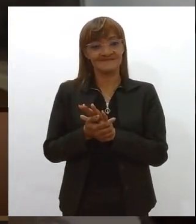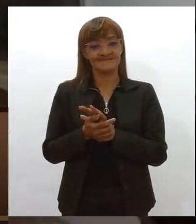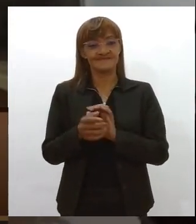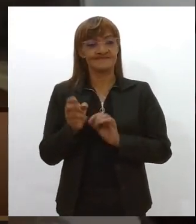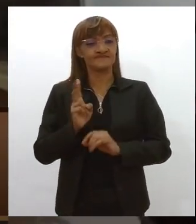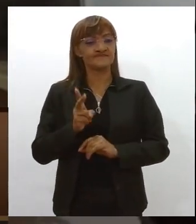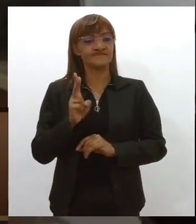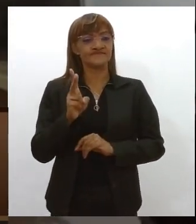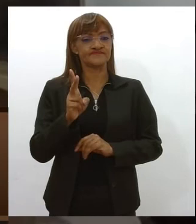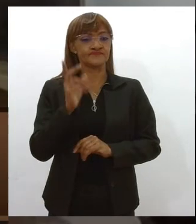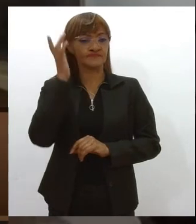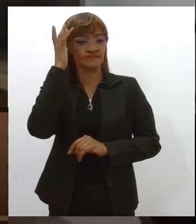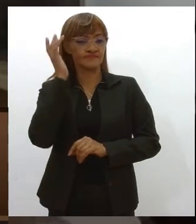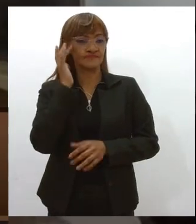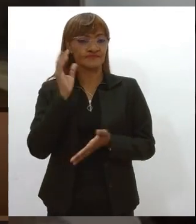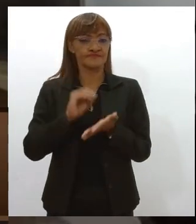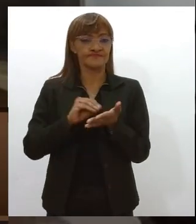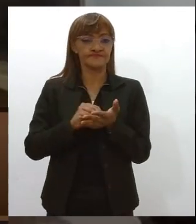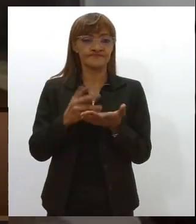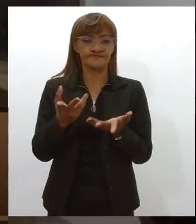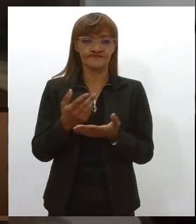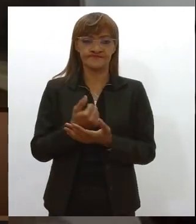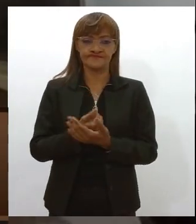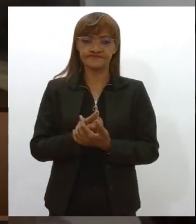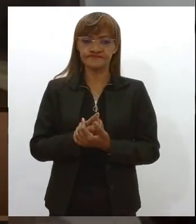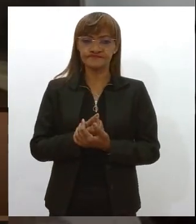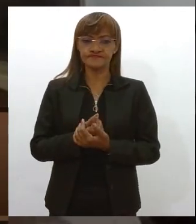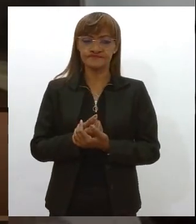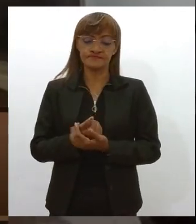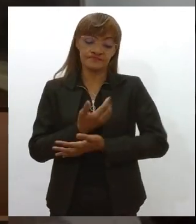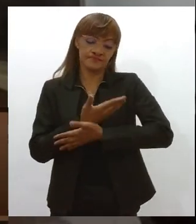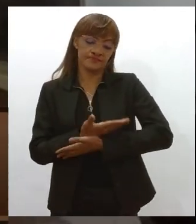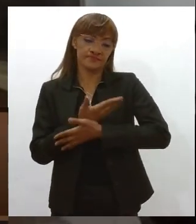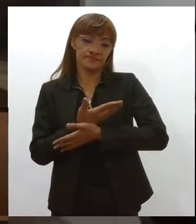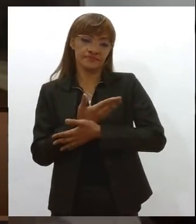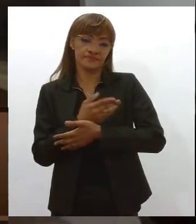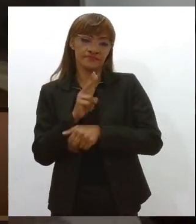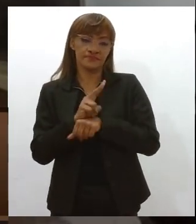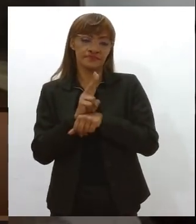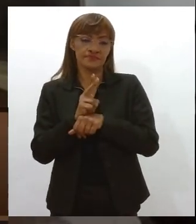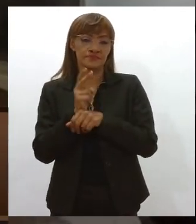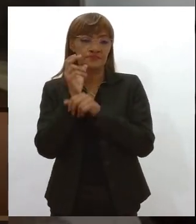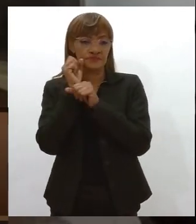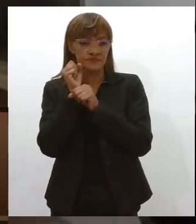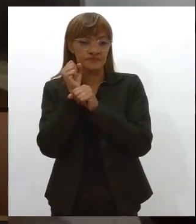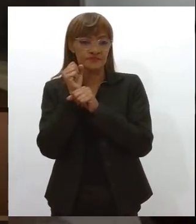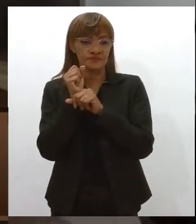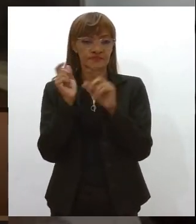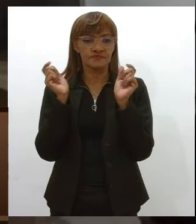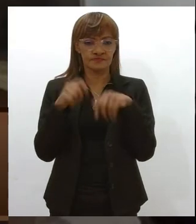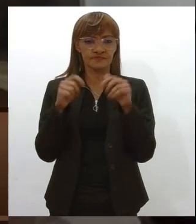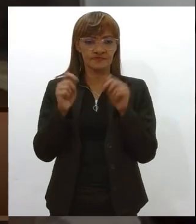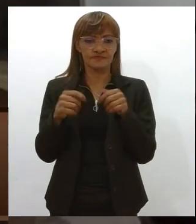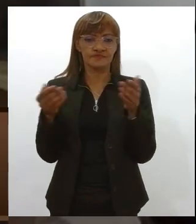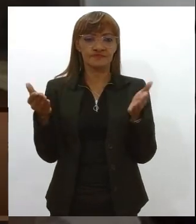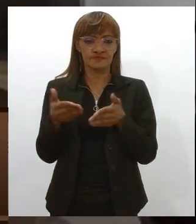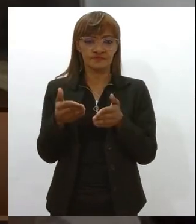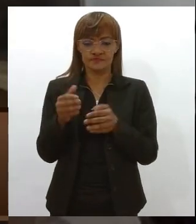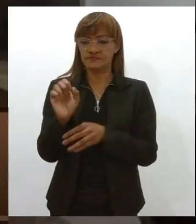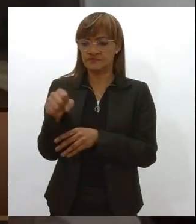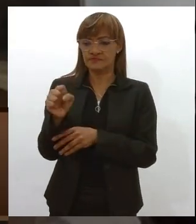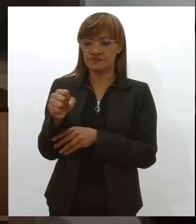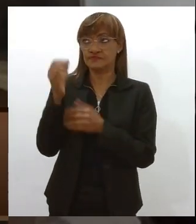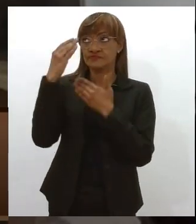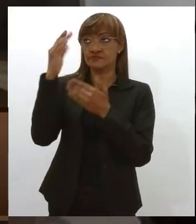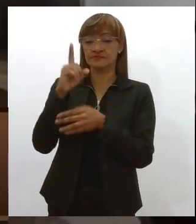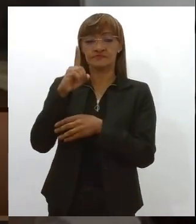é suficiente. E ontem eu estava botando o Francisco para dormir e ele disse, mãe, você está conseguindo me botar para dormir hoje, né? Eu disse, é, filho, graças a Deus, agora